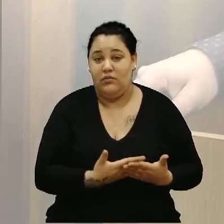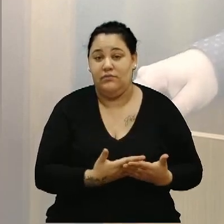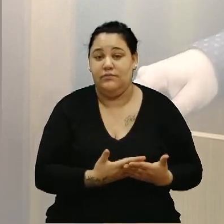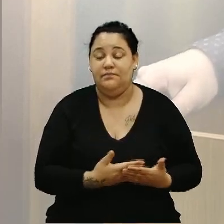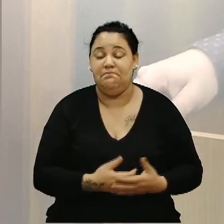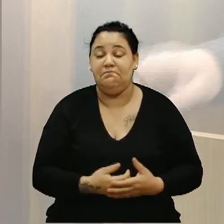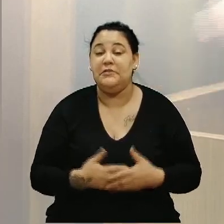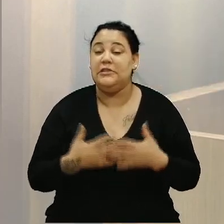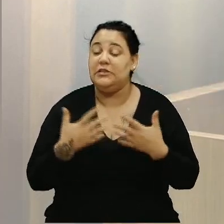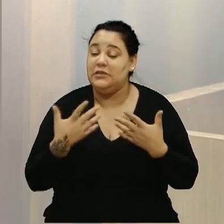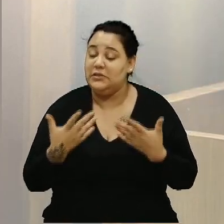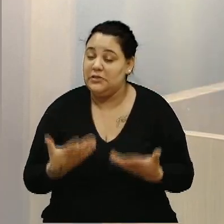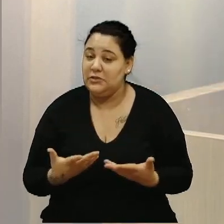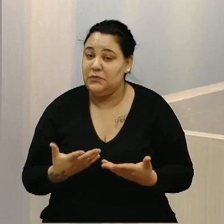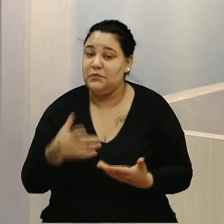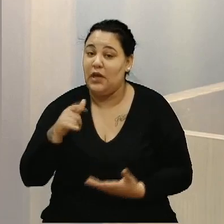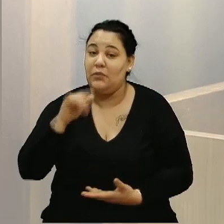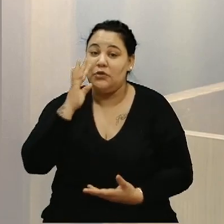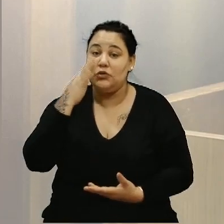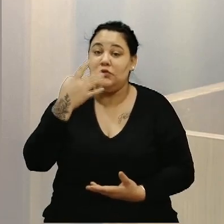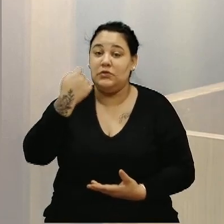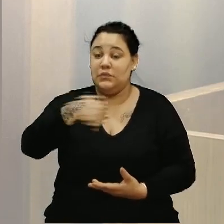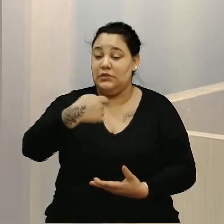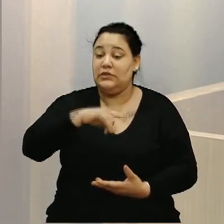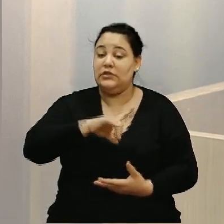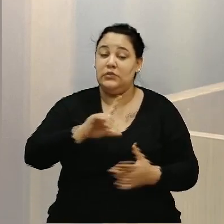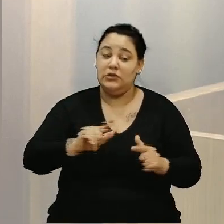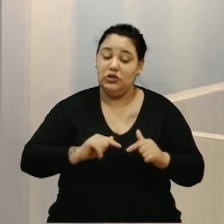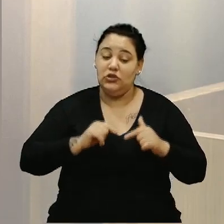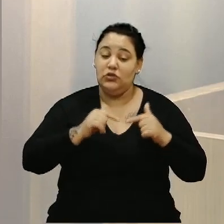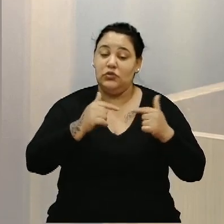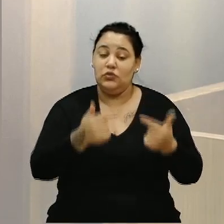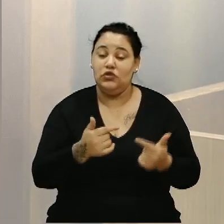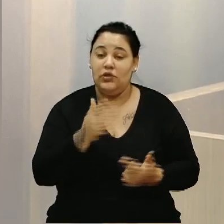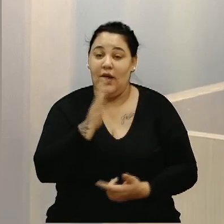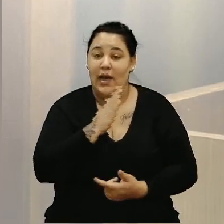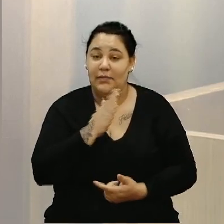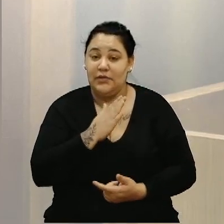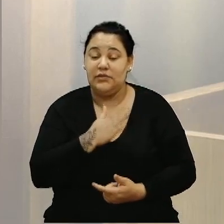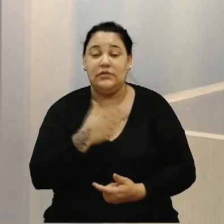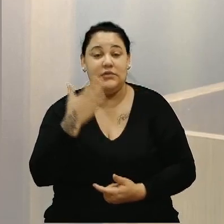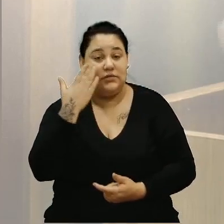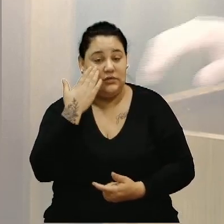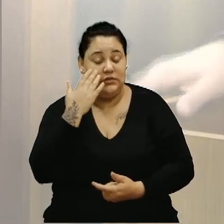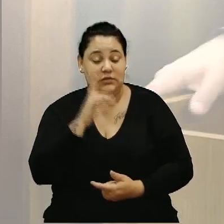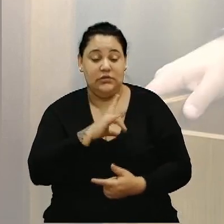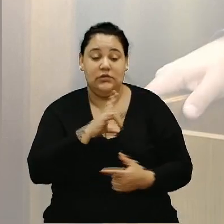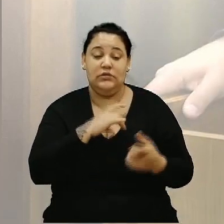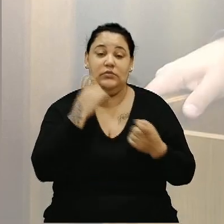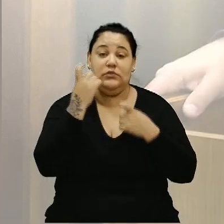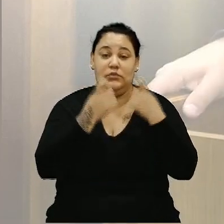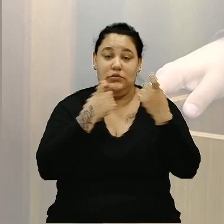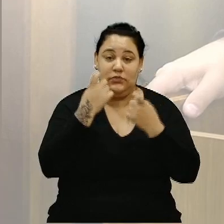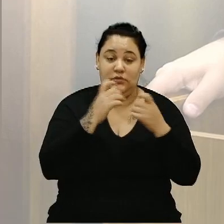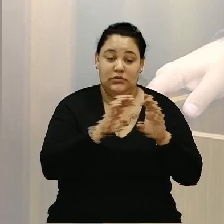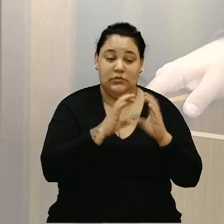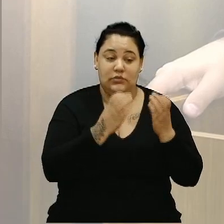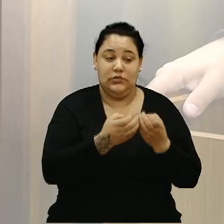Então, essa é uma solução que precisa ser tomada. Eu sei que há uma preocupação da comunidade